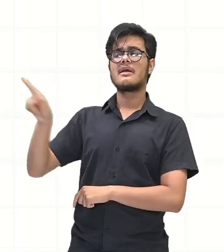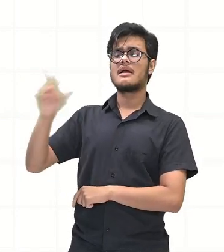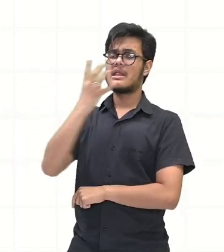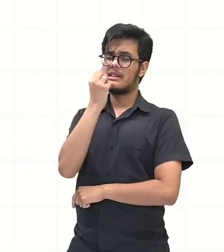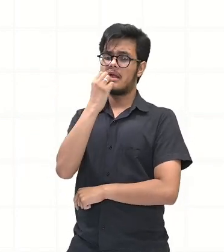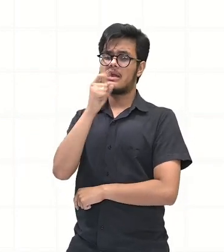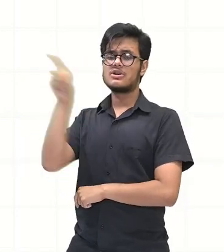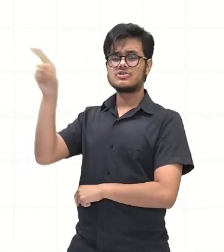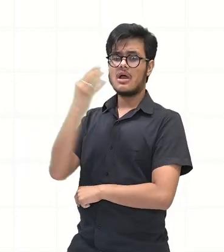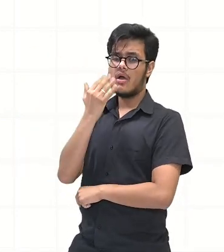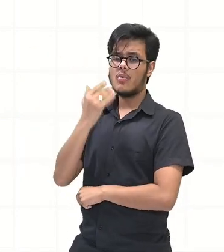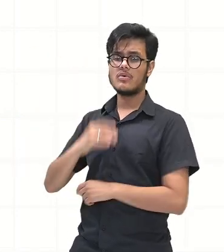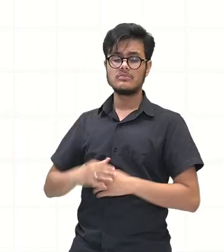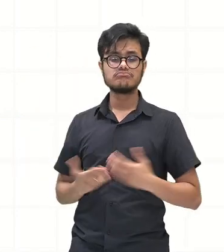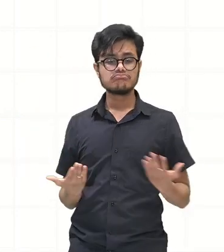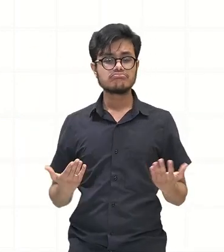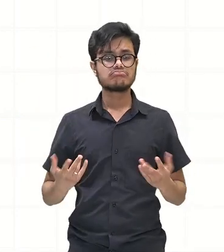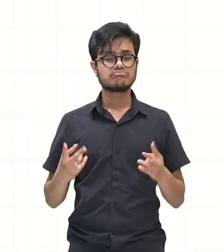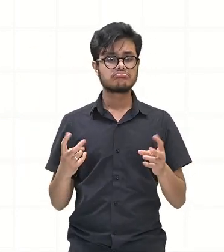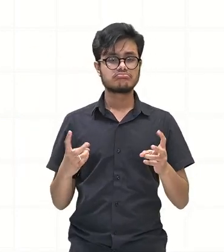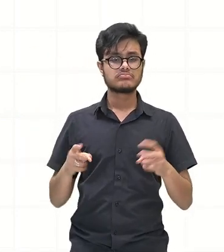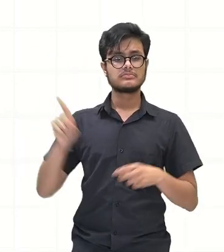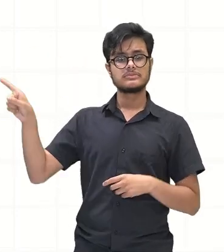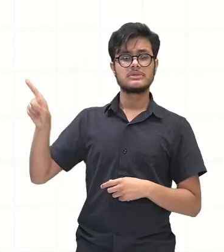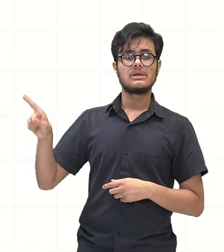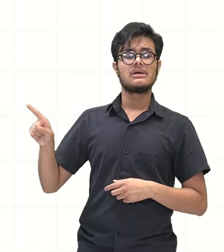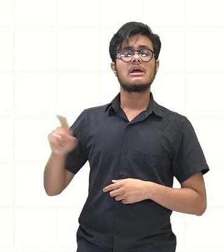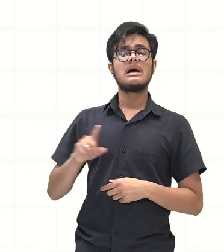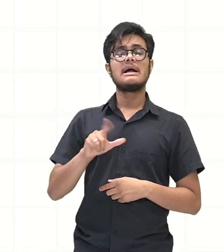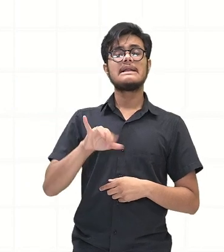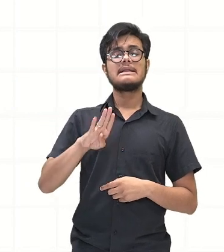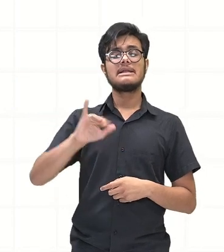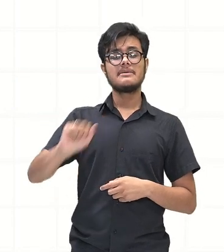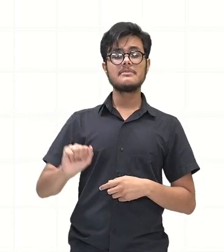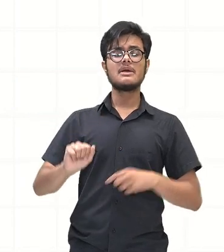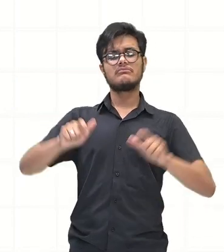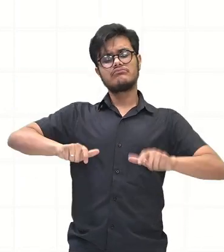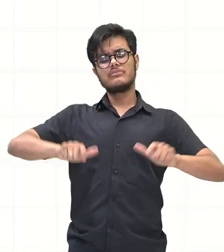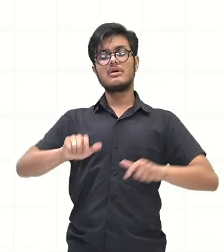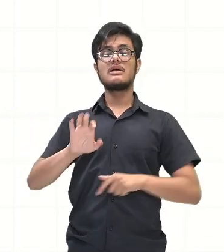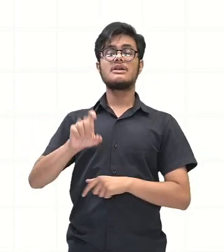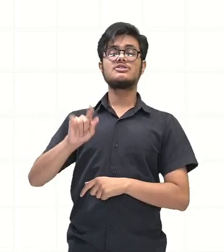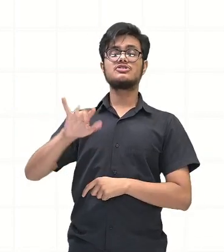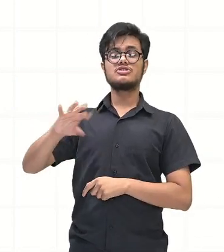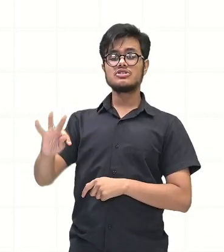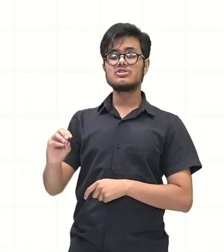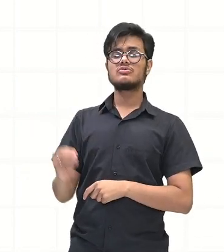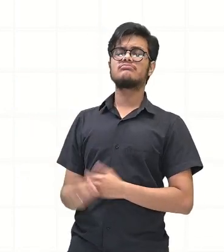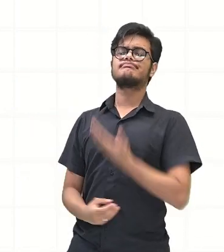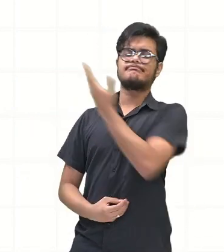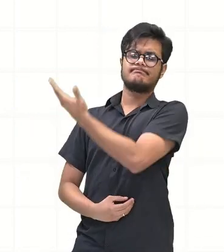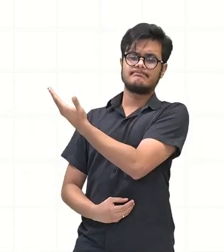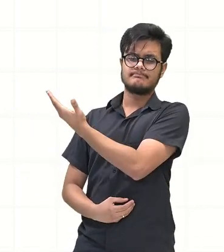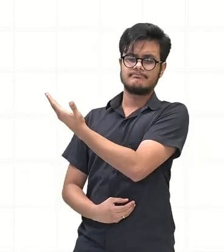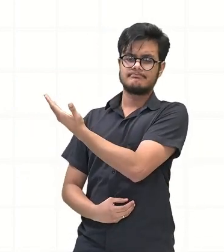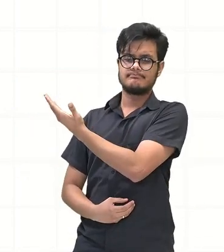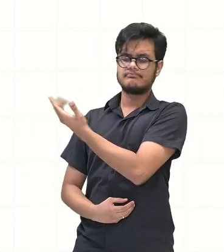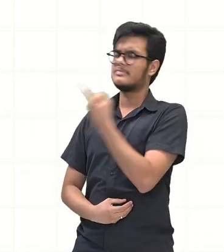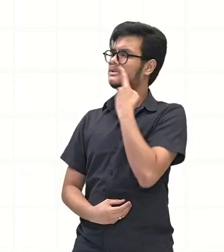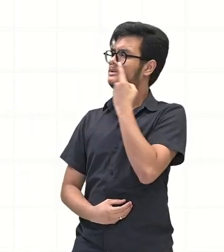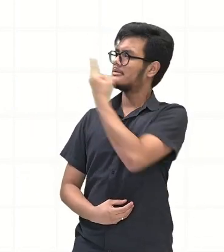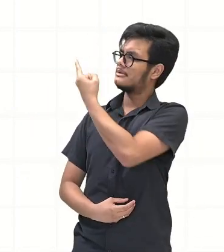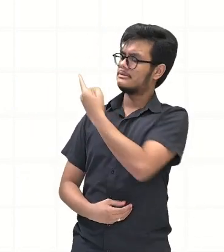cor aqui, ó. Nós vamos observar aqui que eles chegaram na Líbia, no Egito, Síria, Armênia,